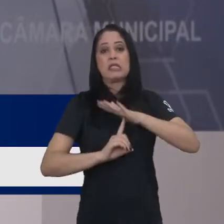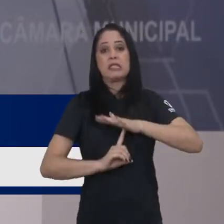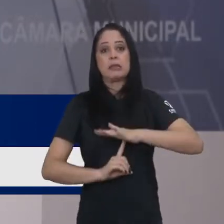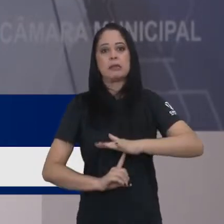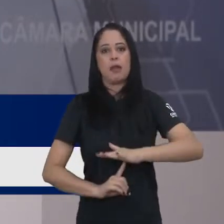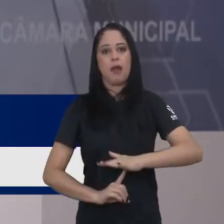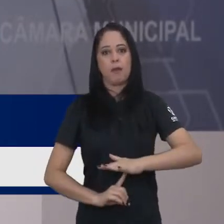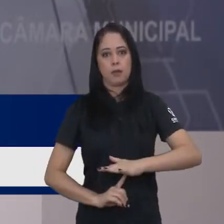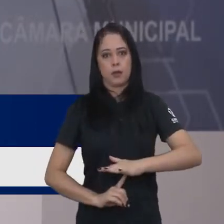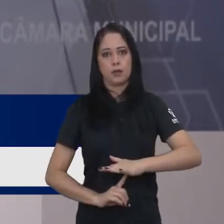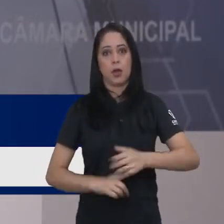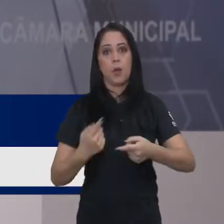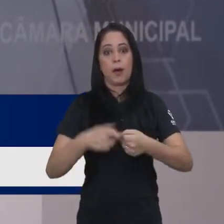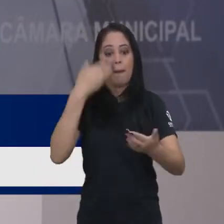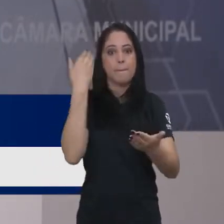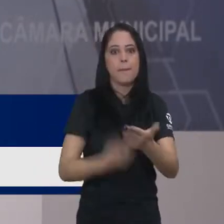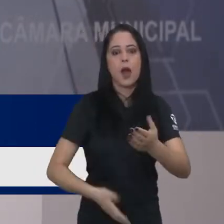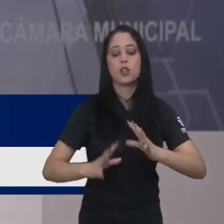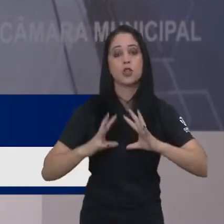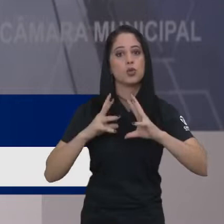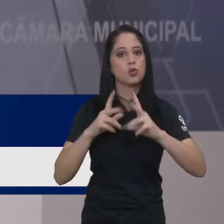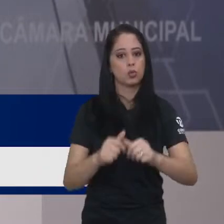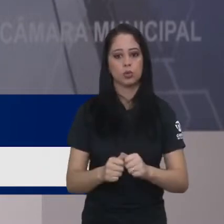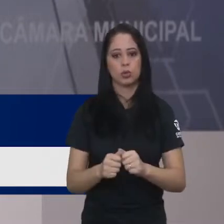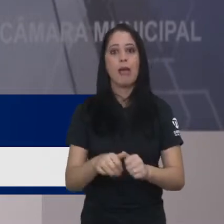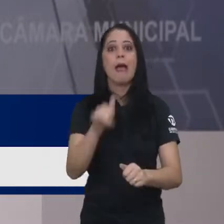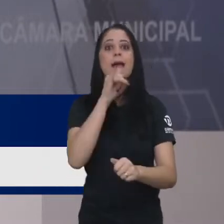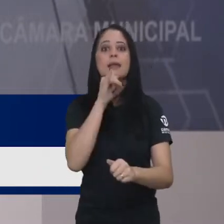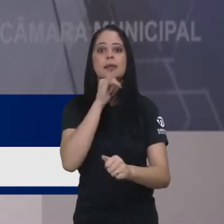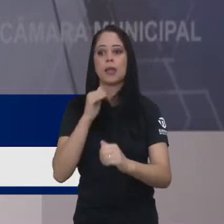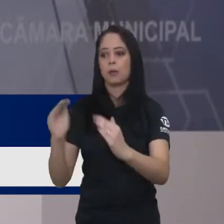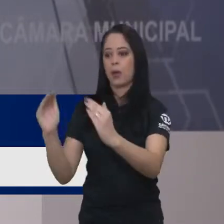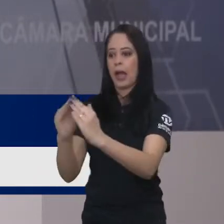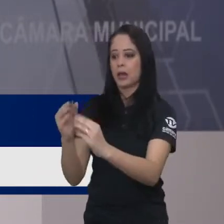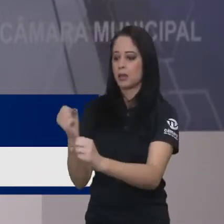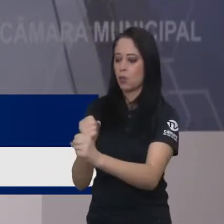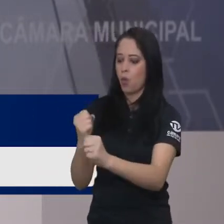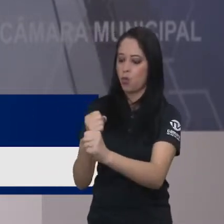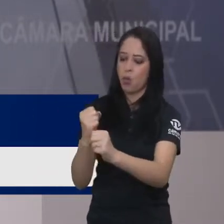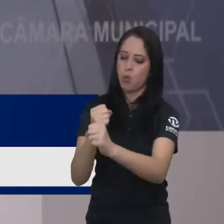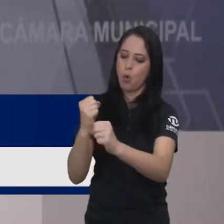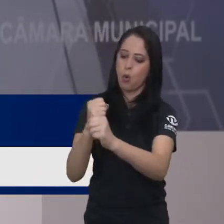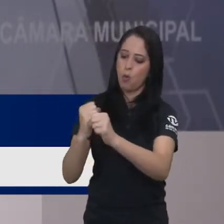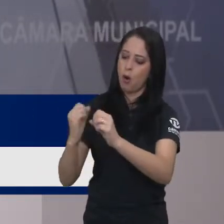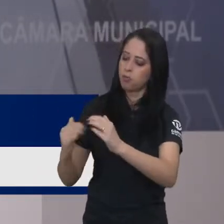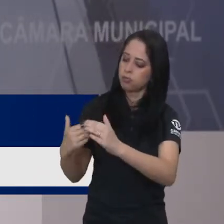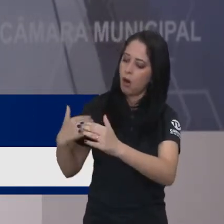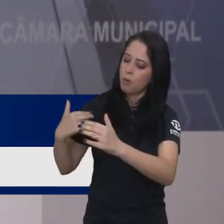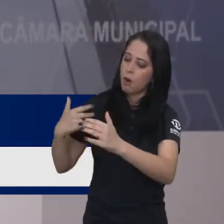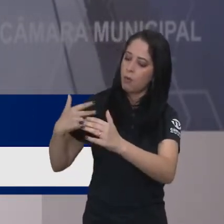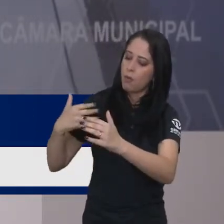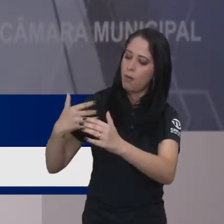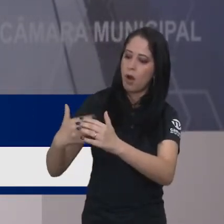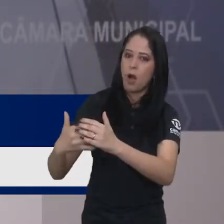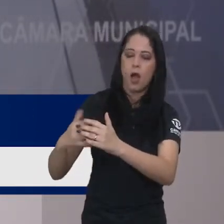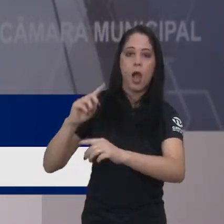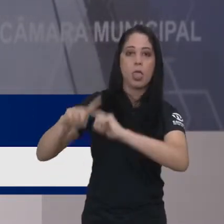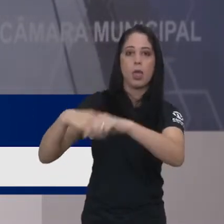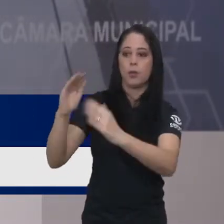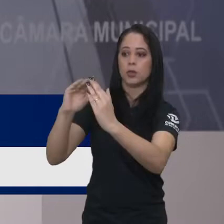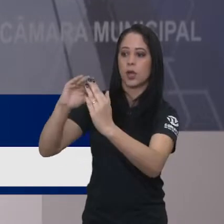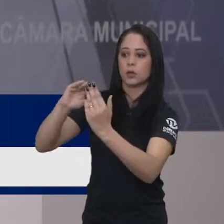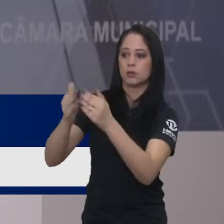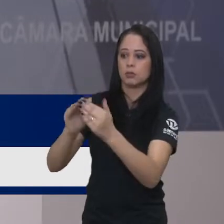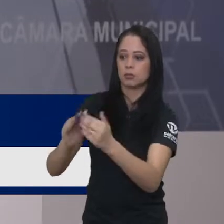até morrem, por conta de ter perdido tudo. Você imagina que você ia construir um patrimônio durante toda a sua vida e chegar lá e ser